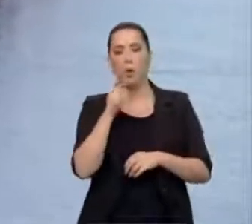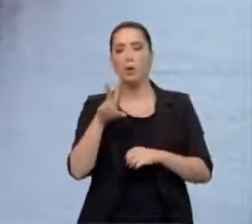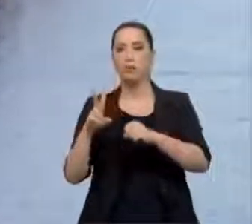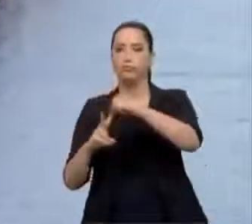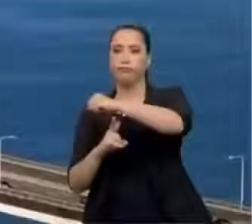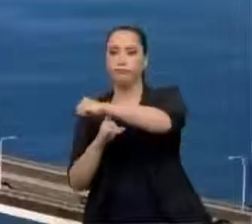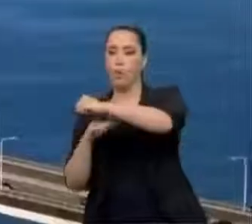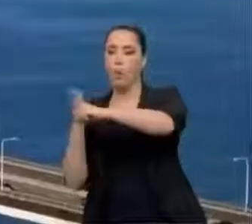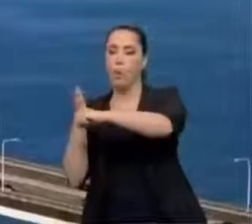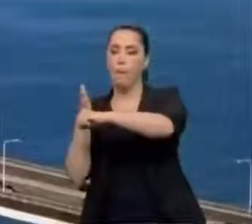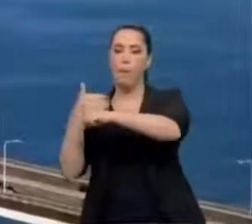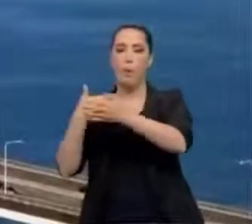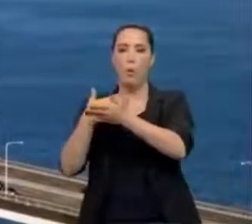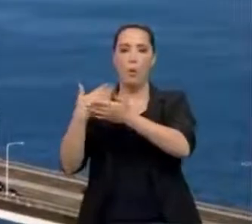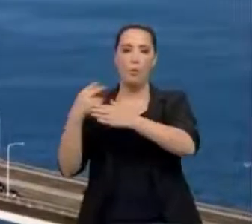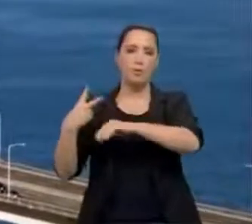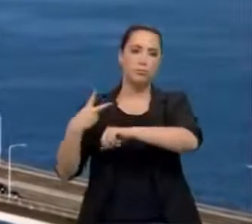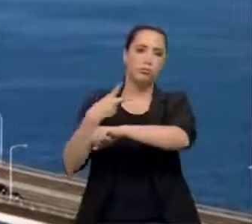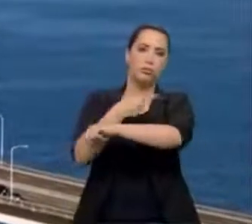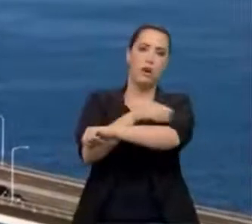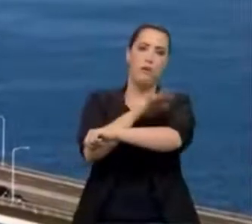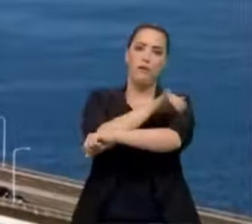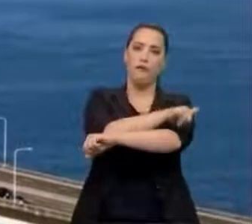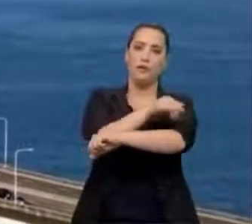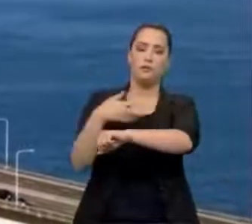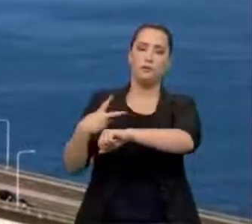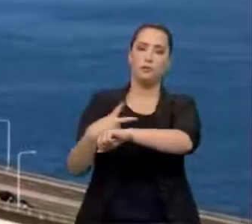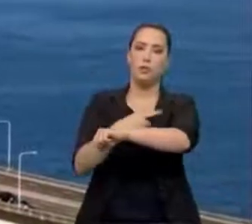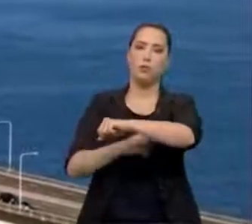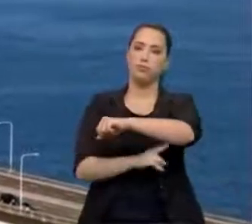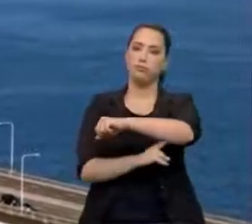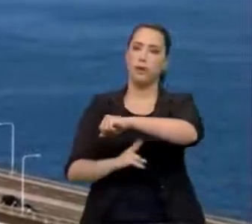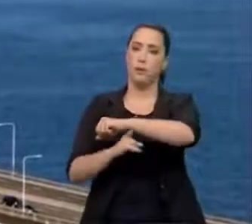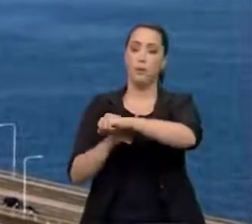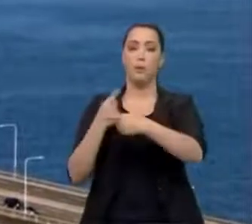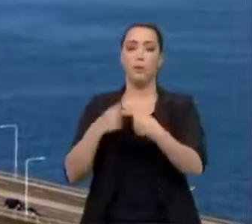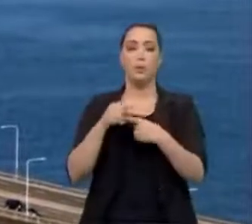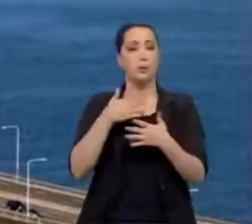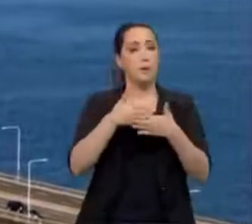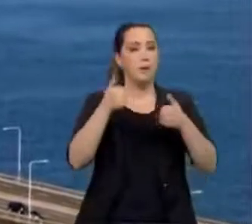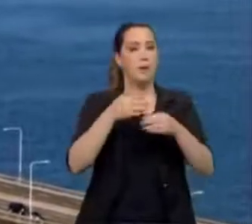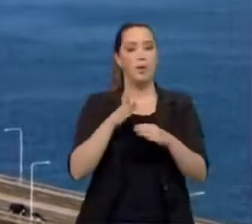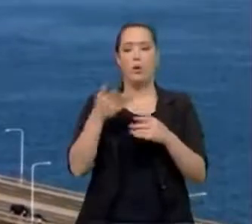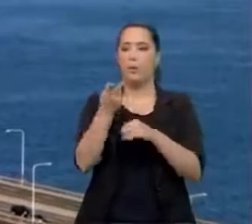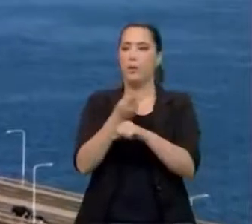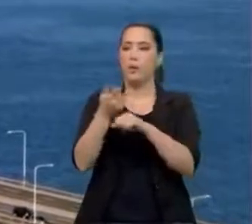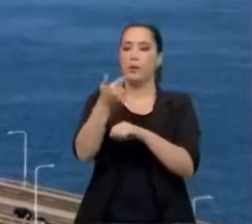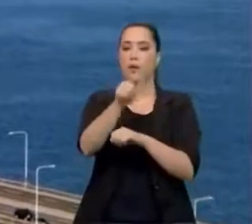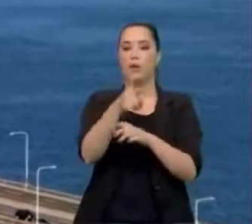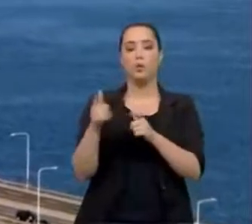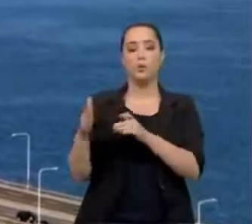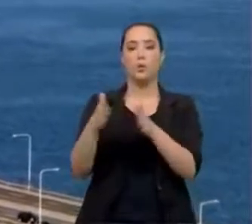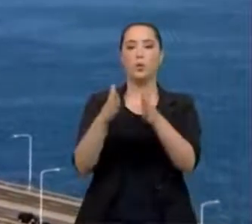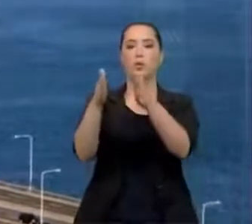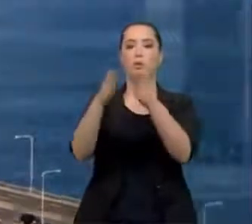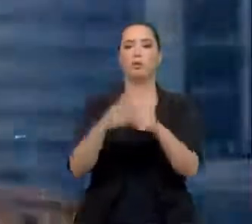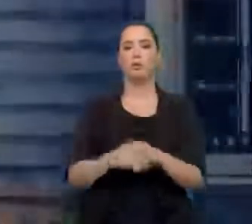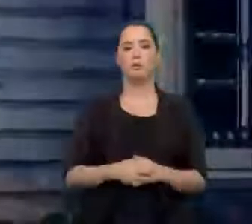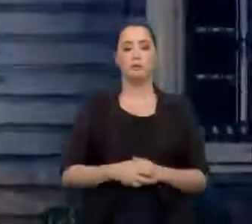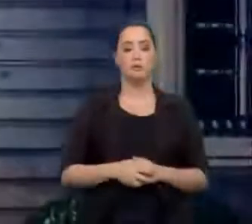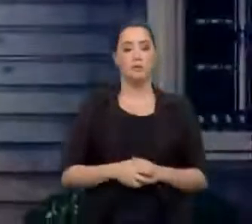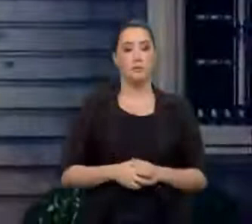Rio-Niterói, por exemplo, ou se o melhor é o motorista desviar a rota porque um acidente acabou de derramar óleo na pista mais à